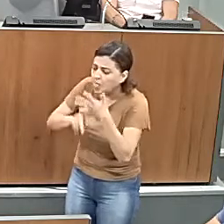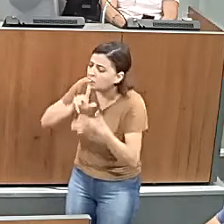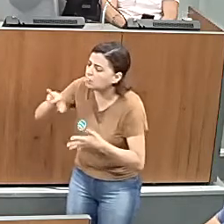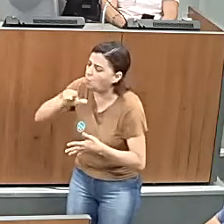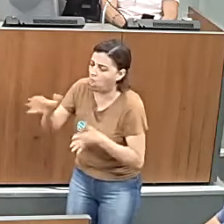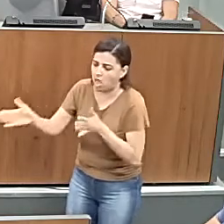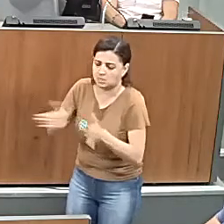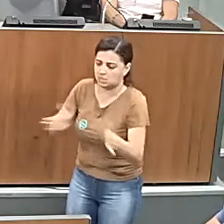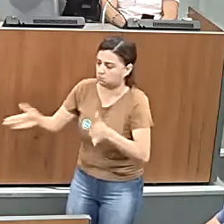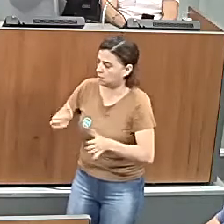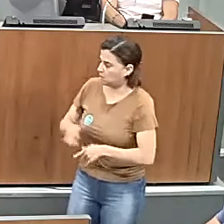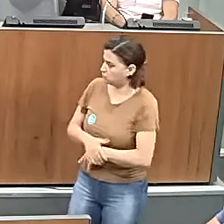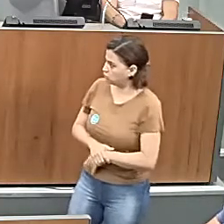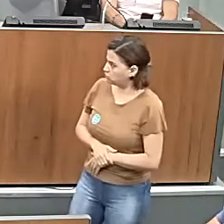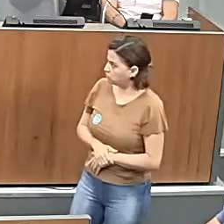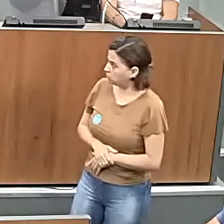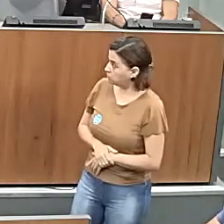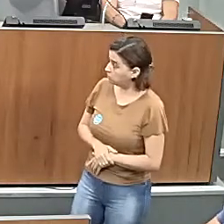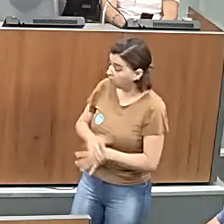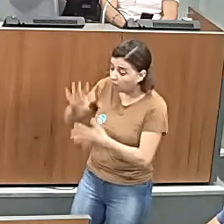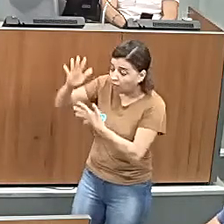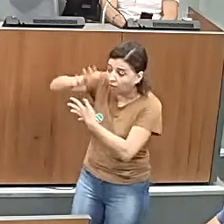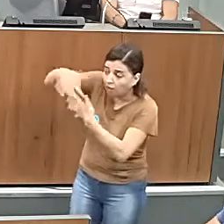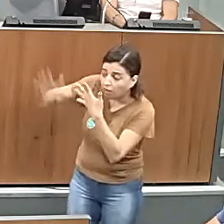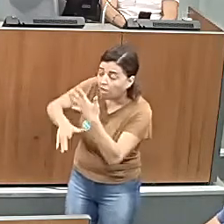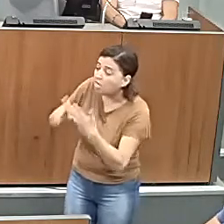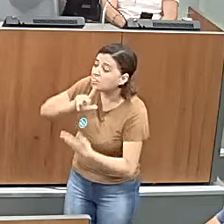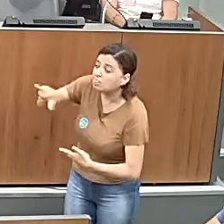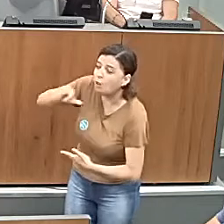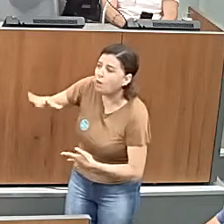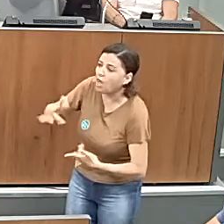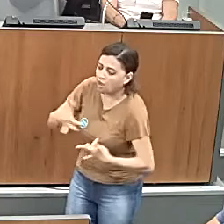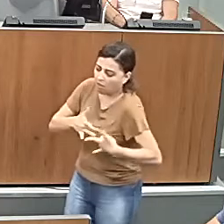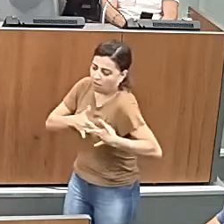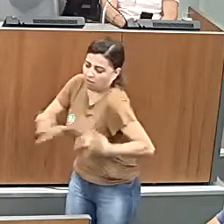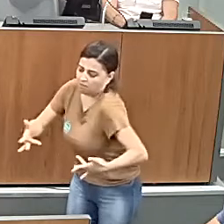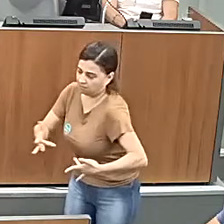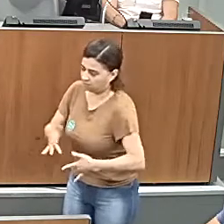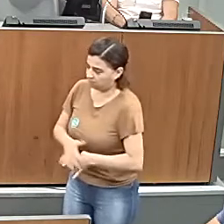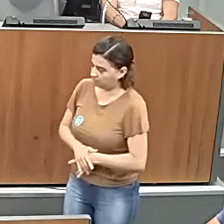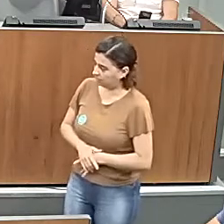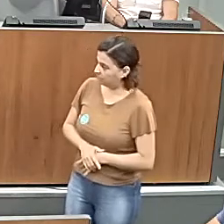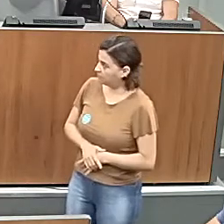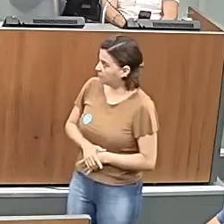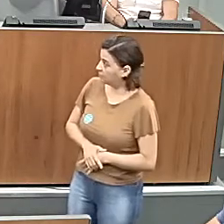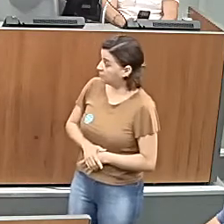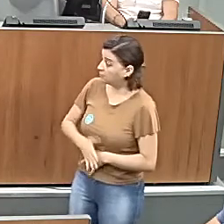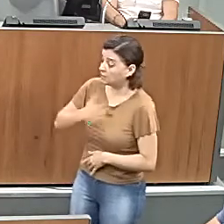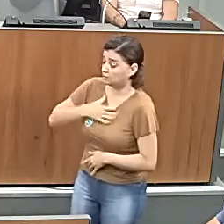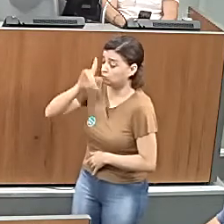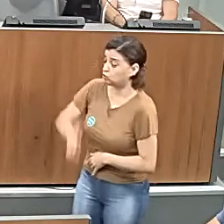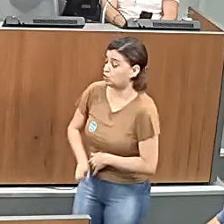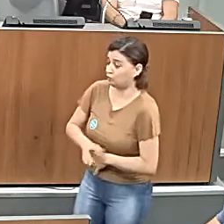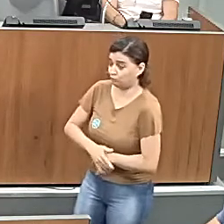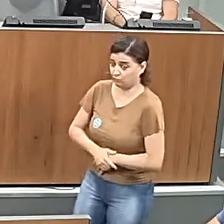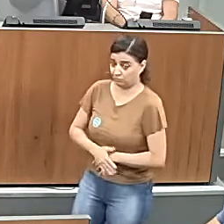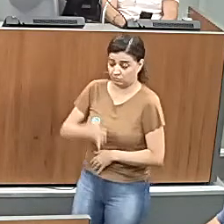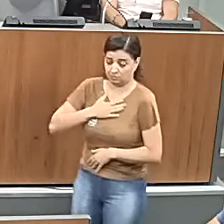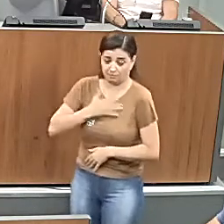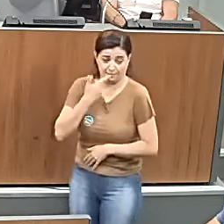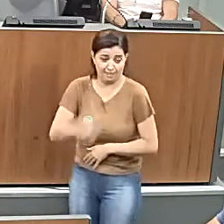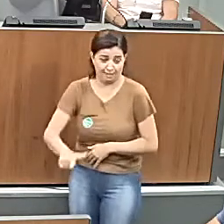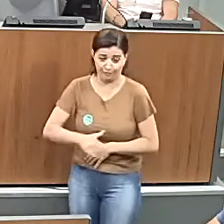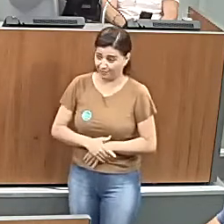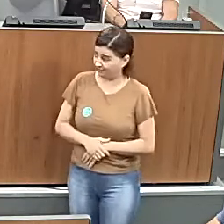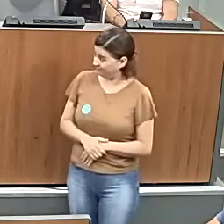A Libras, na minha concepção, ela não pode ser constituída como acessibilidade. Língua